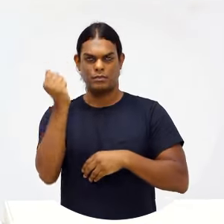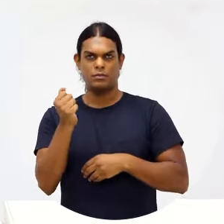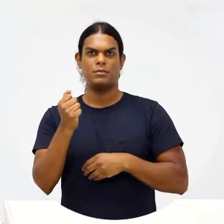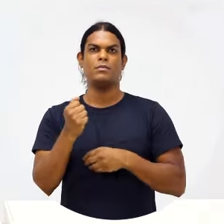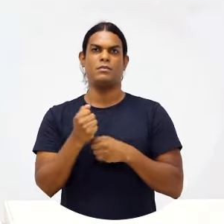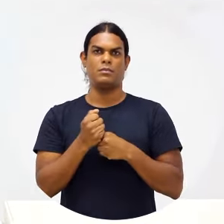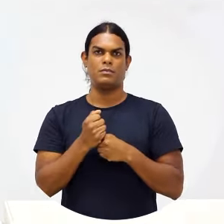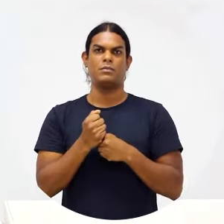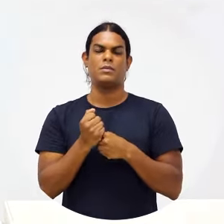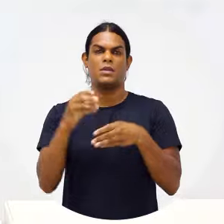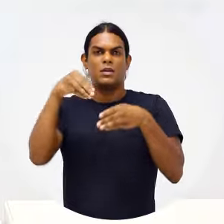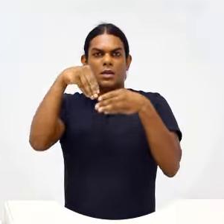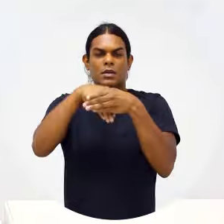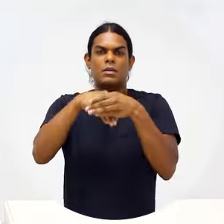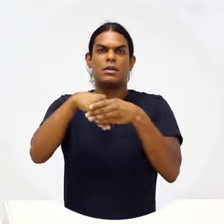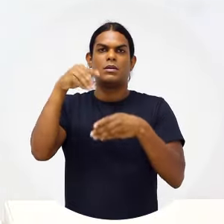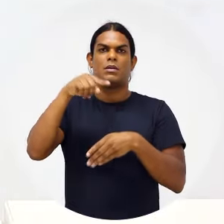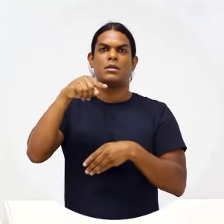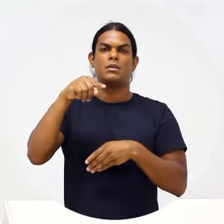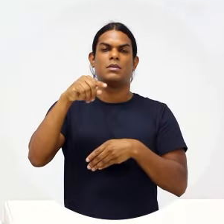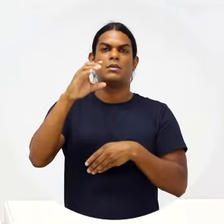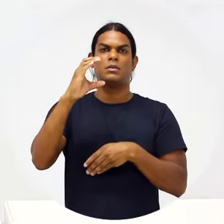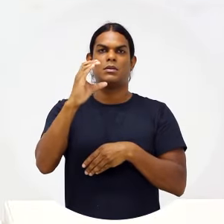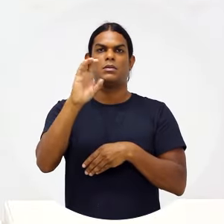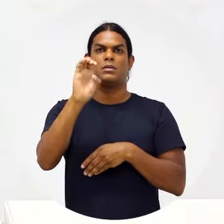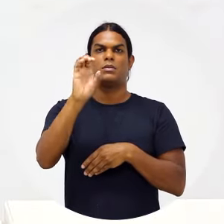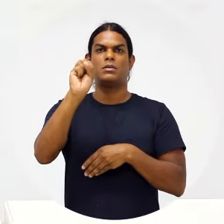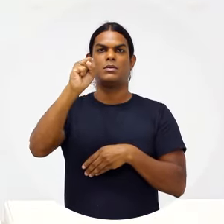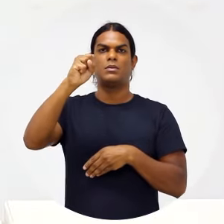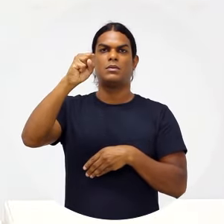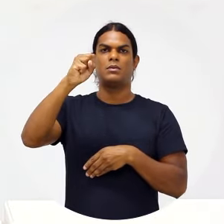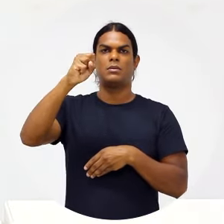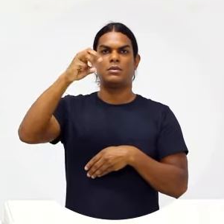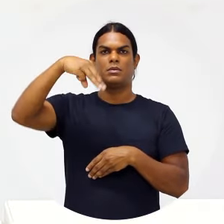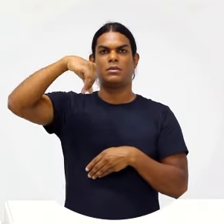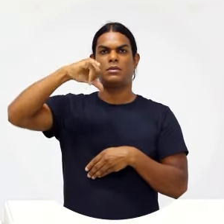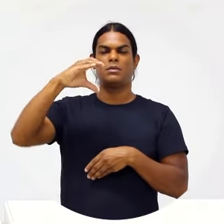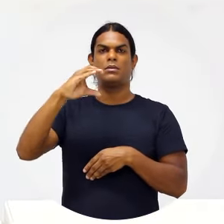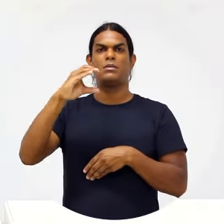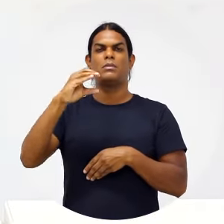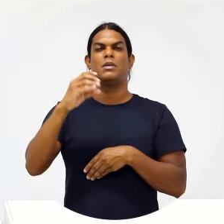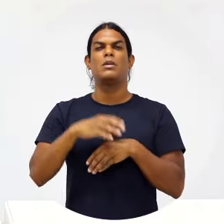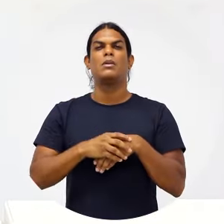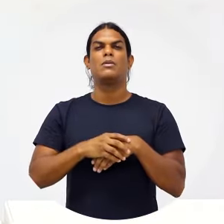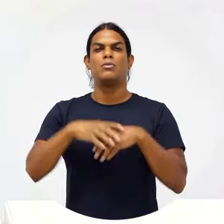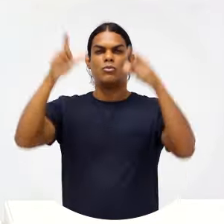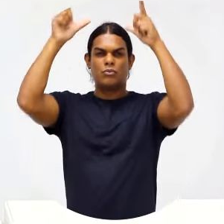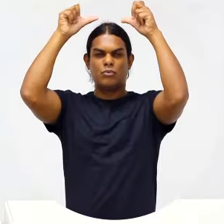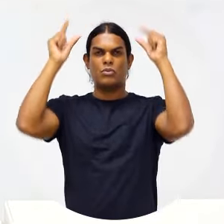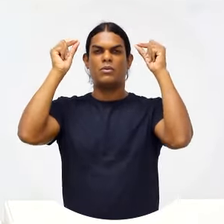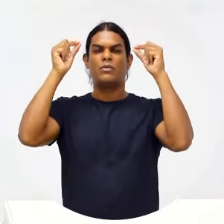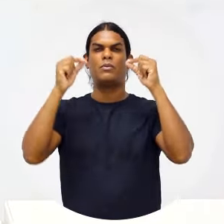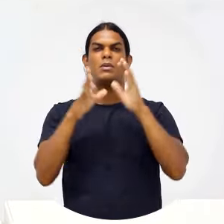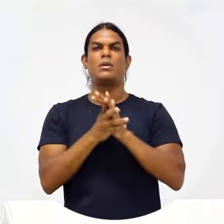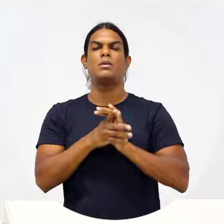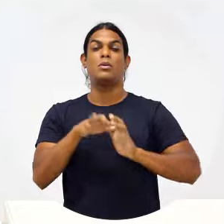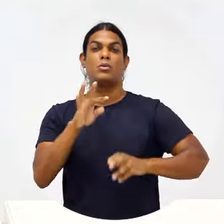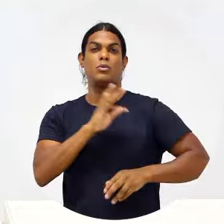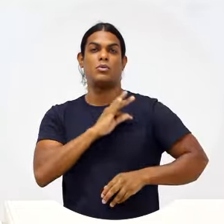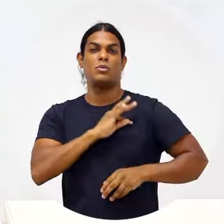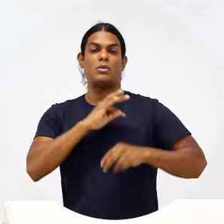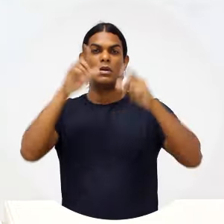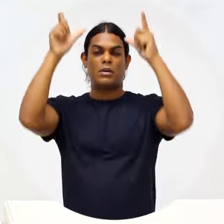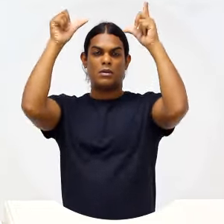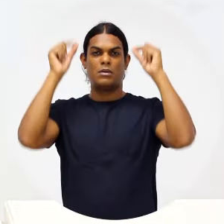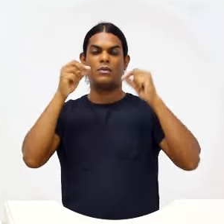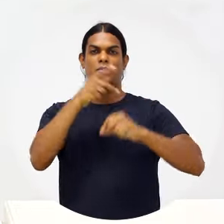que fazem parte do SESMIT o enfermeiro do trabalho, o técnico em enfermagem do trabalho, o engenheiro do trabalho, o técnico